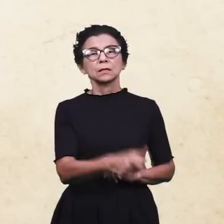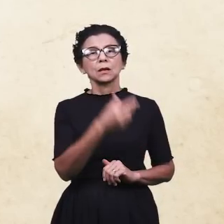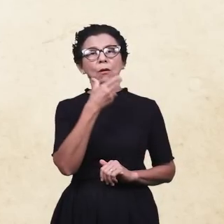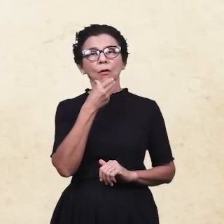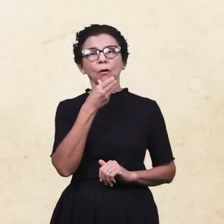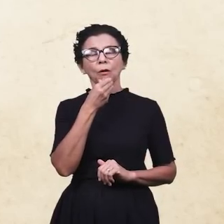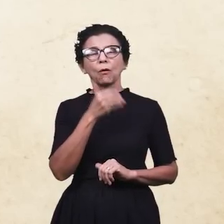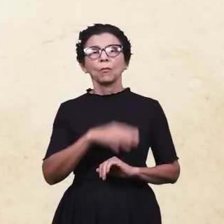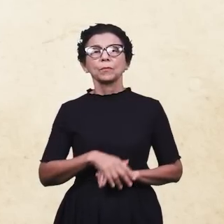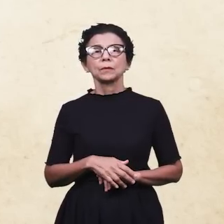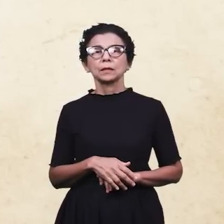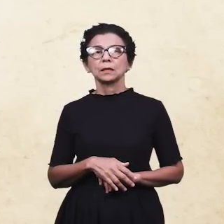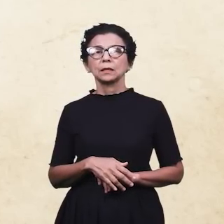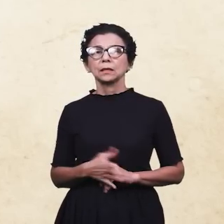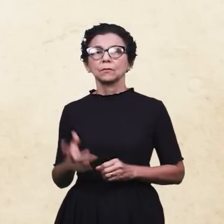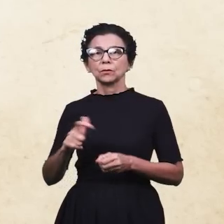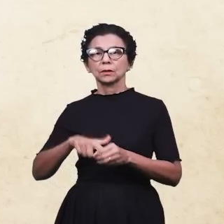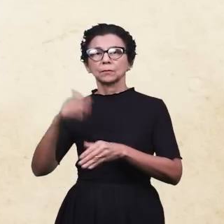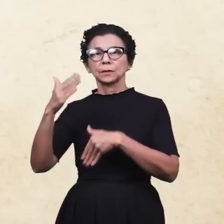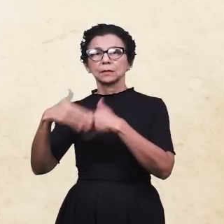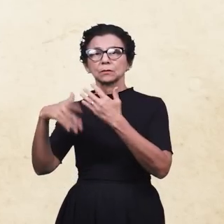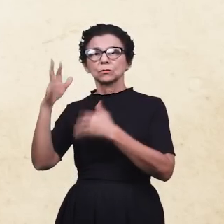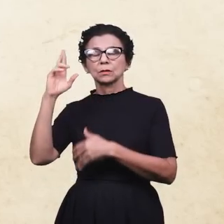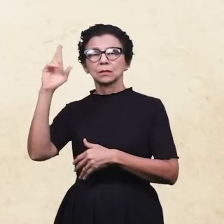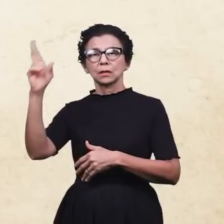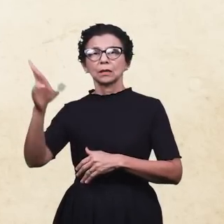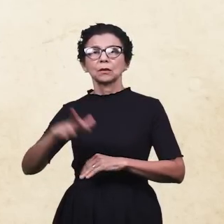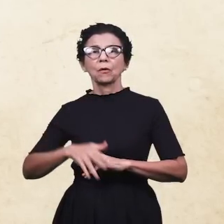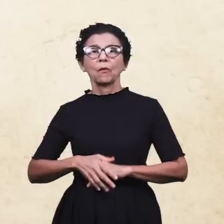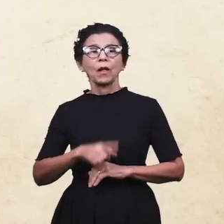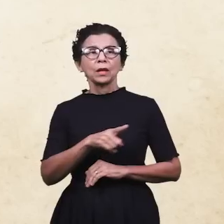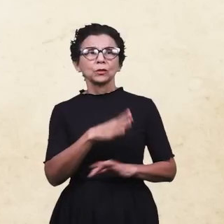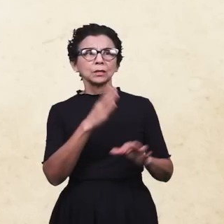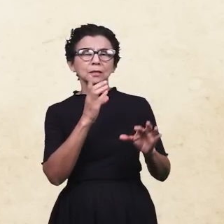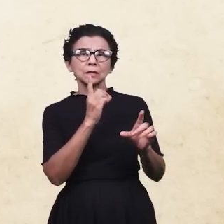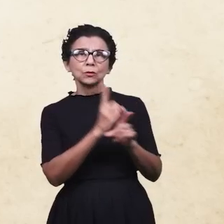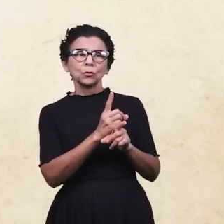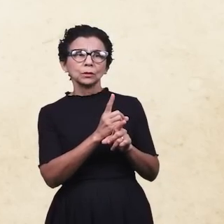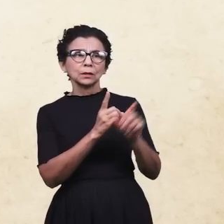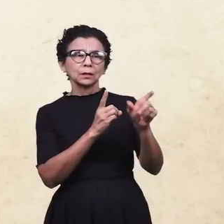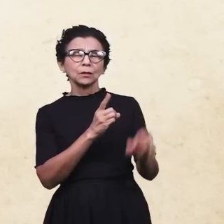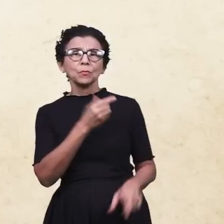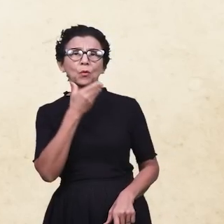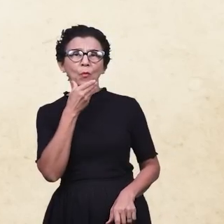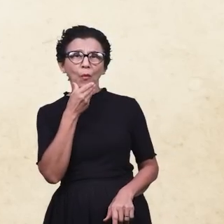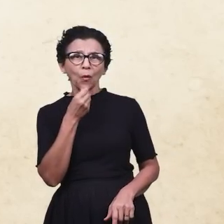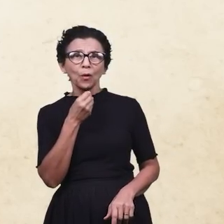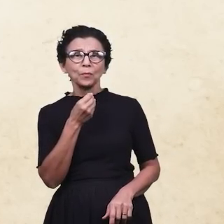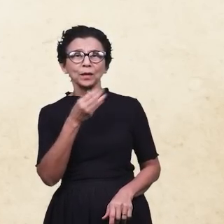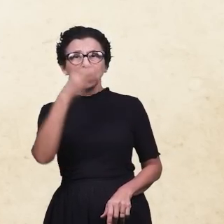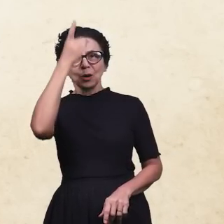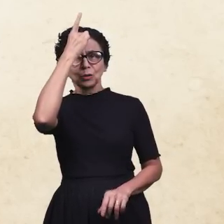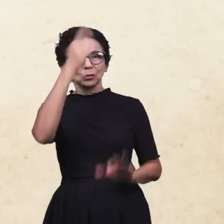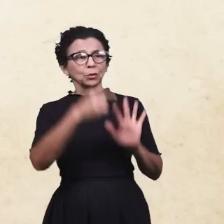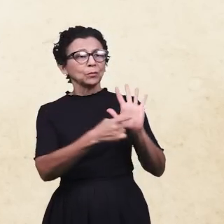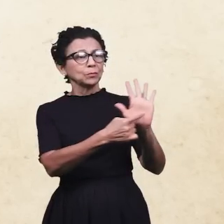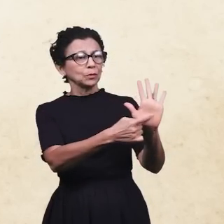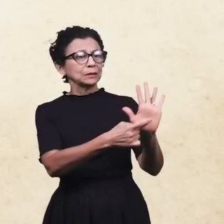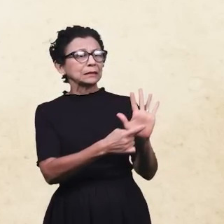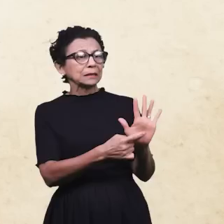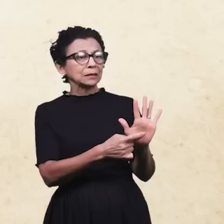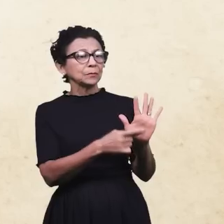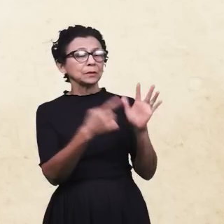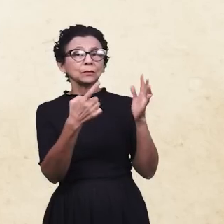homem ele foi identificado no meio da evangelização, e nós mostramos ali o dom espiritual para ele começou a chorar porque